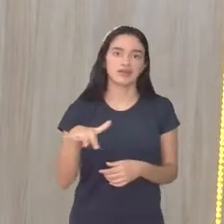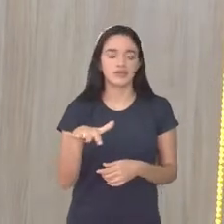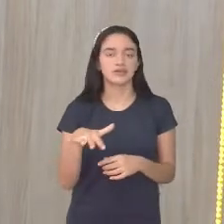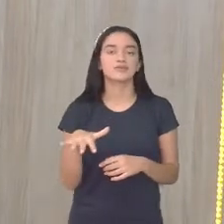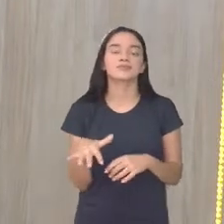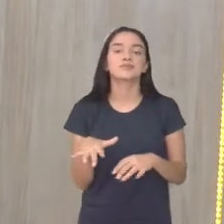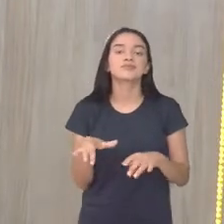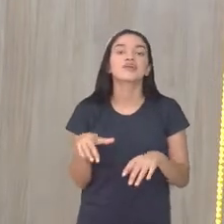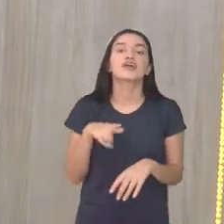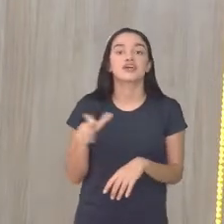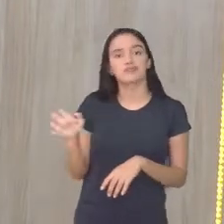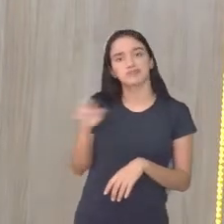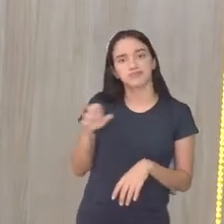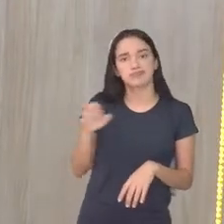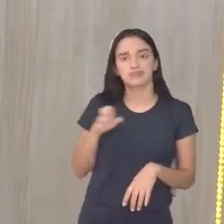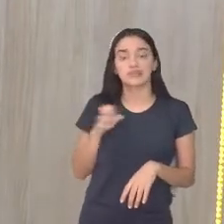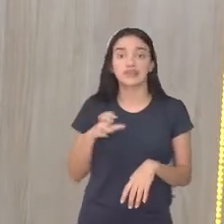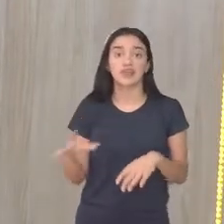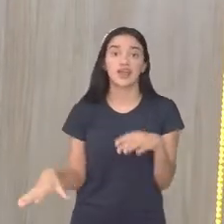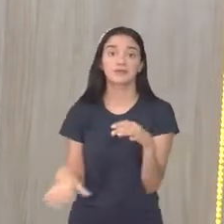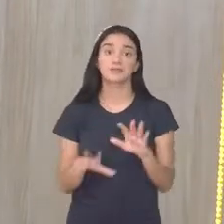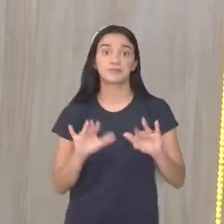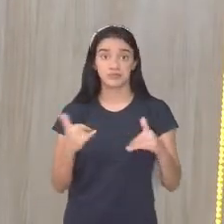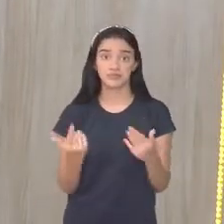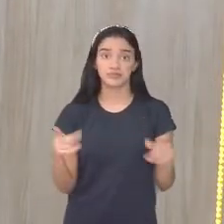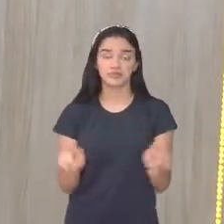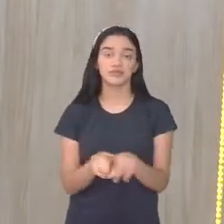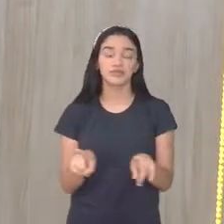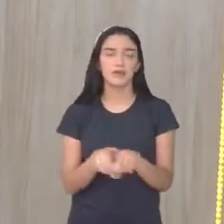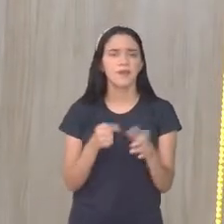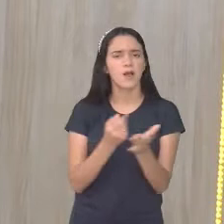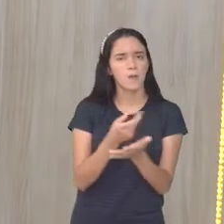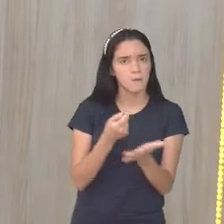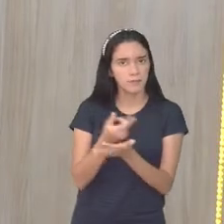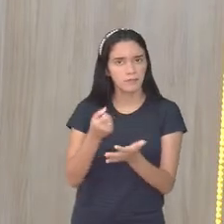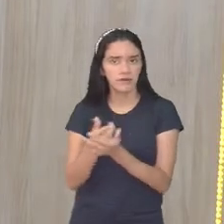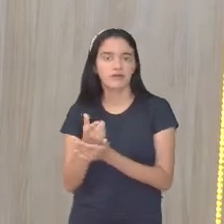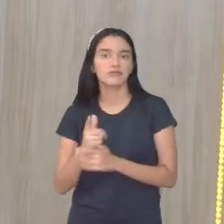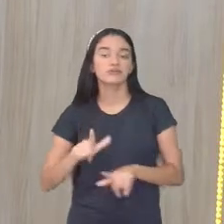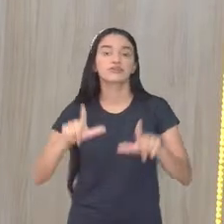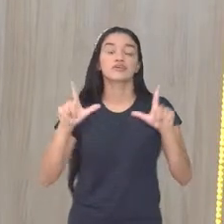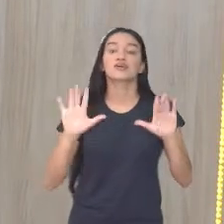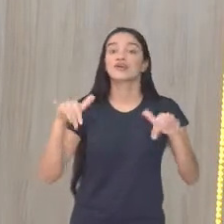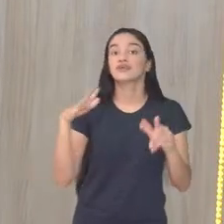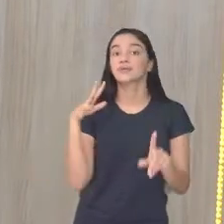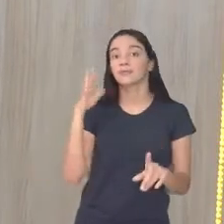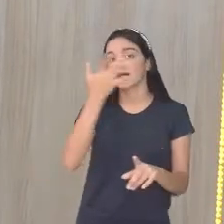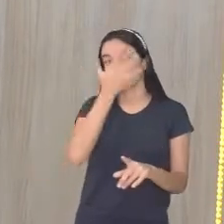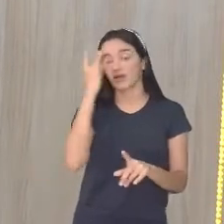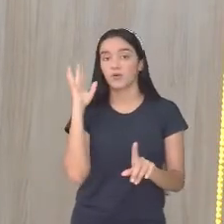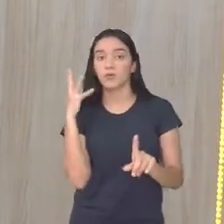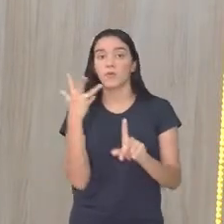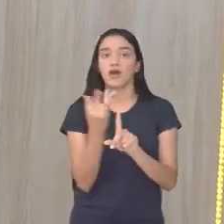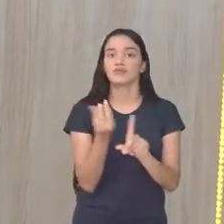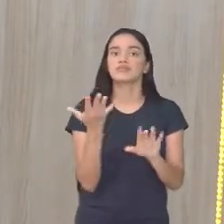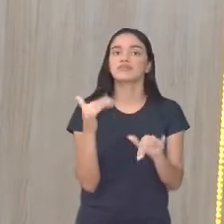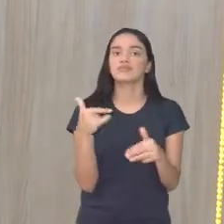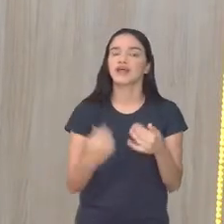os afrescos, Os afrescos. as pinturas nos vasos gregos, as pinturas que eram feitas em porcelana,